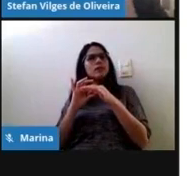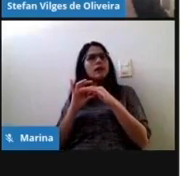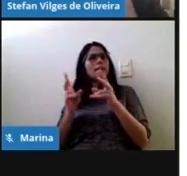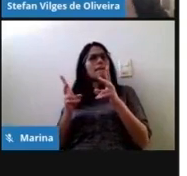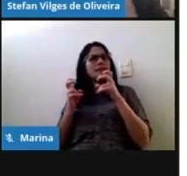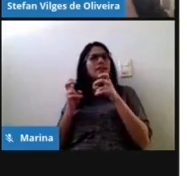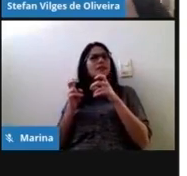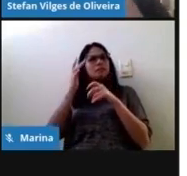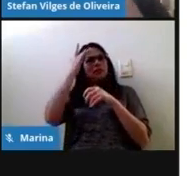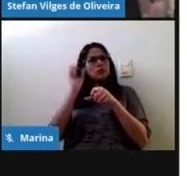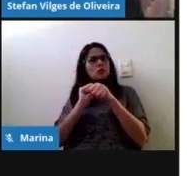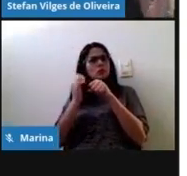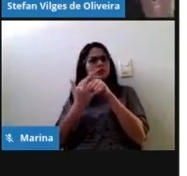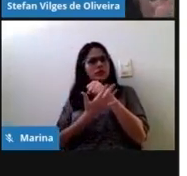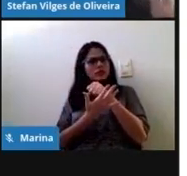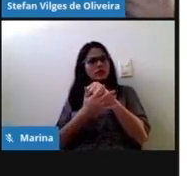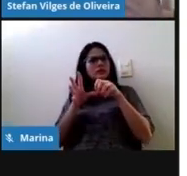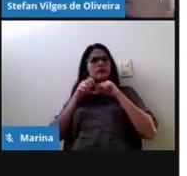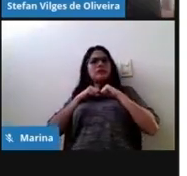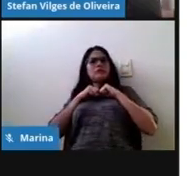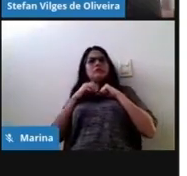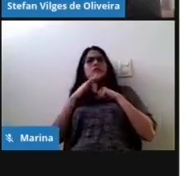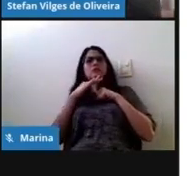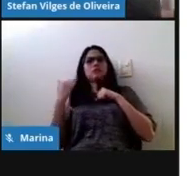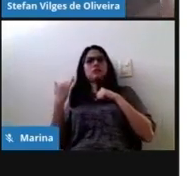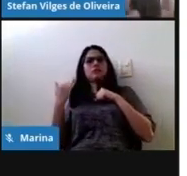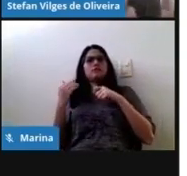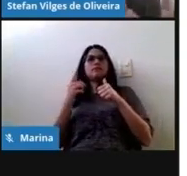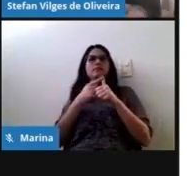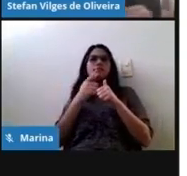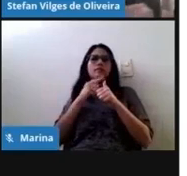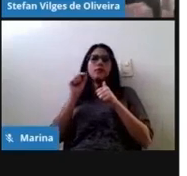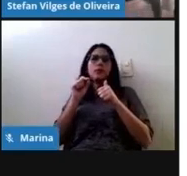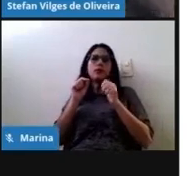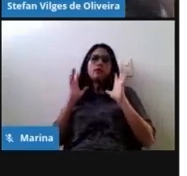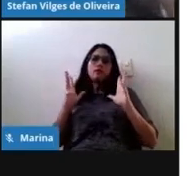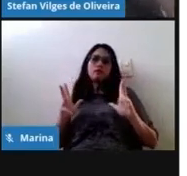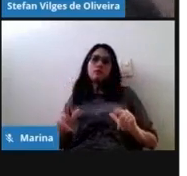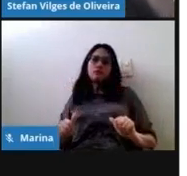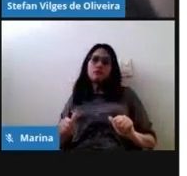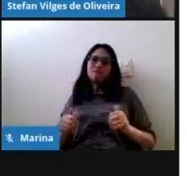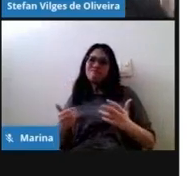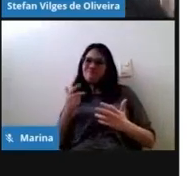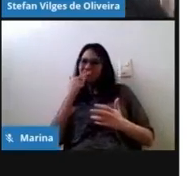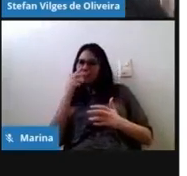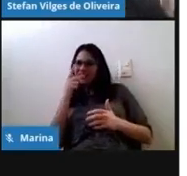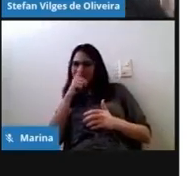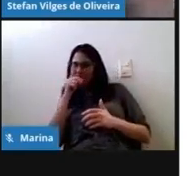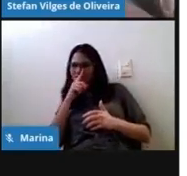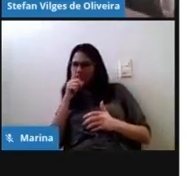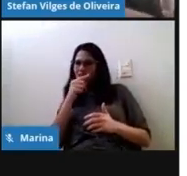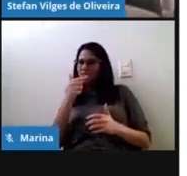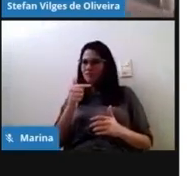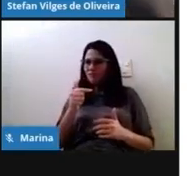para adoecimento e morte. A principal variável é percentual de saneamento inadequado. Nós utilizamos o índice de